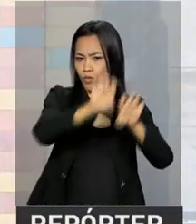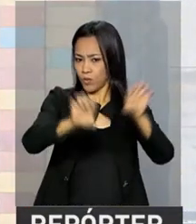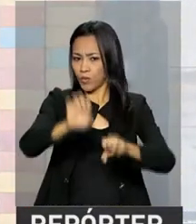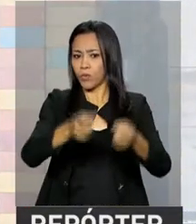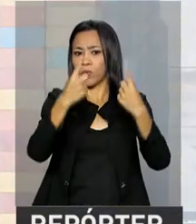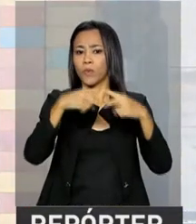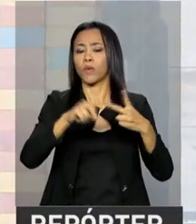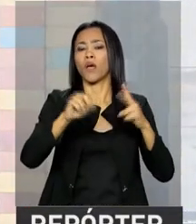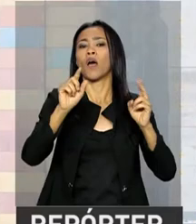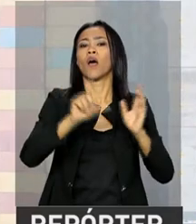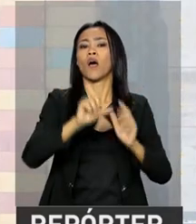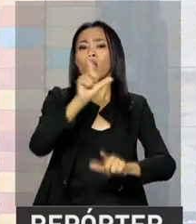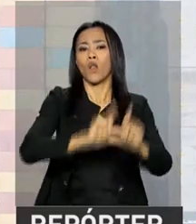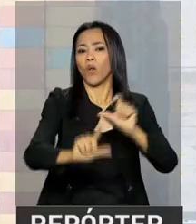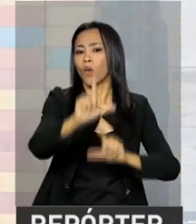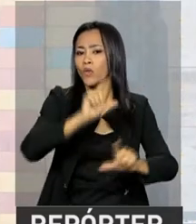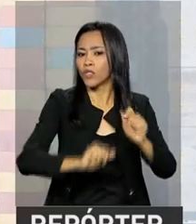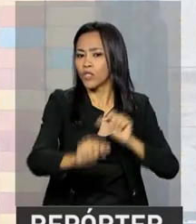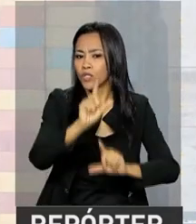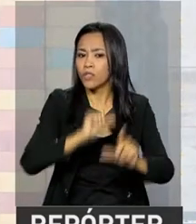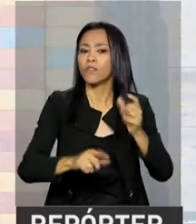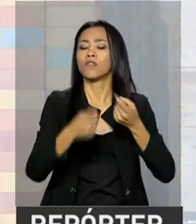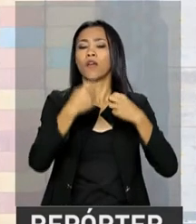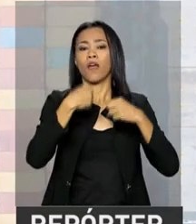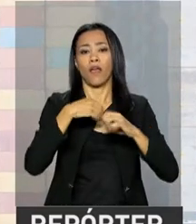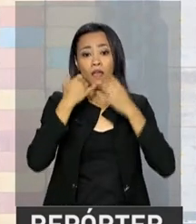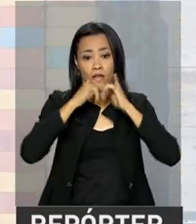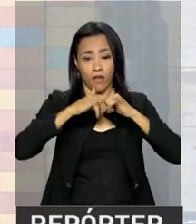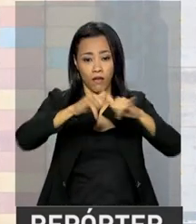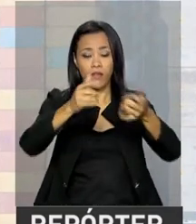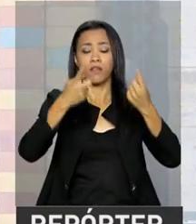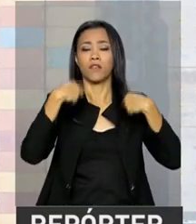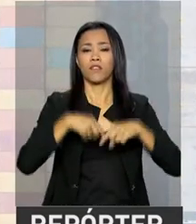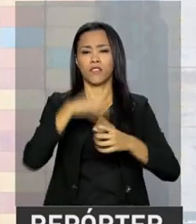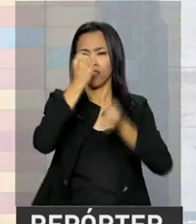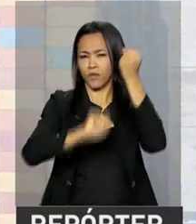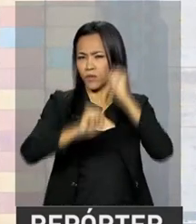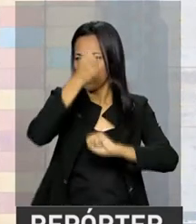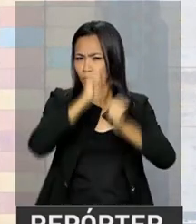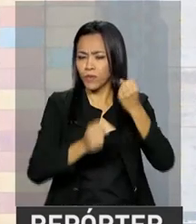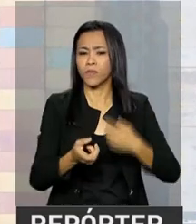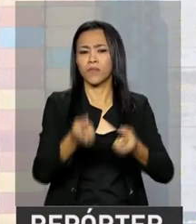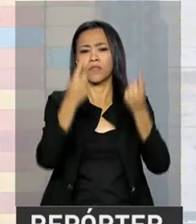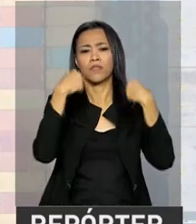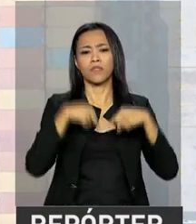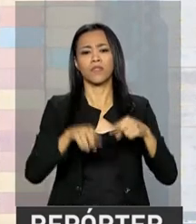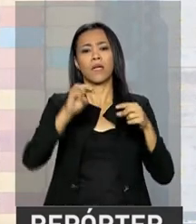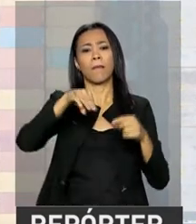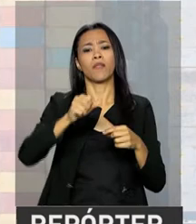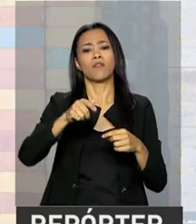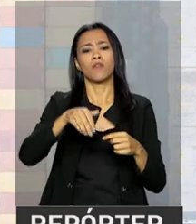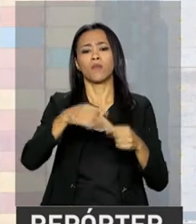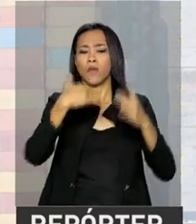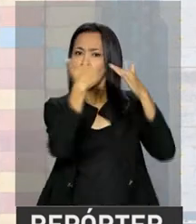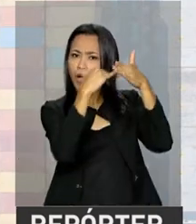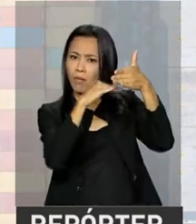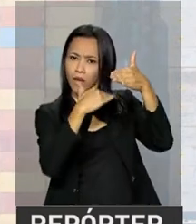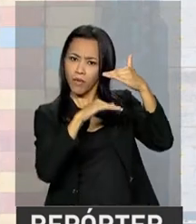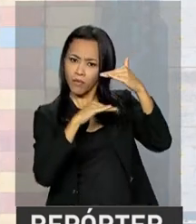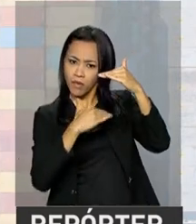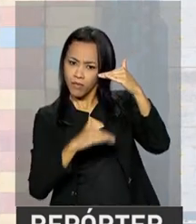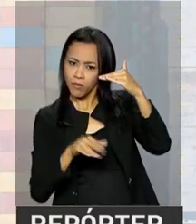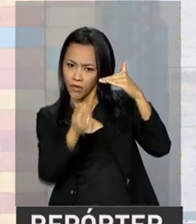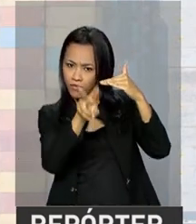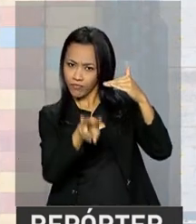energia e recursos minerais agricultura agroindústria armazenagem agrícola manufatura tecnologia avançada